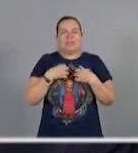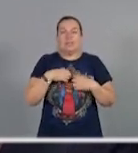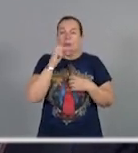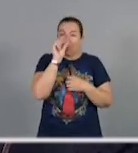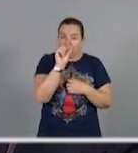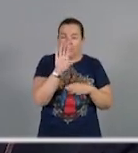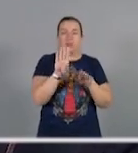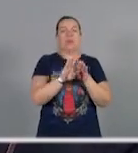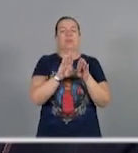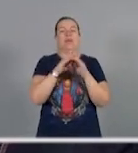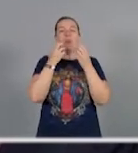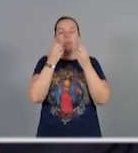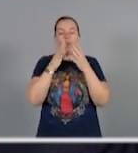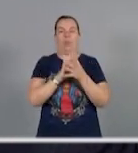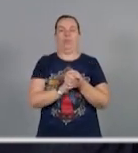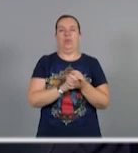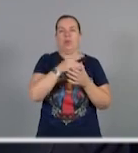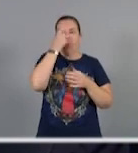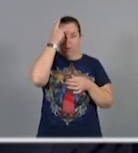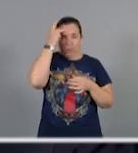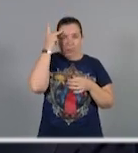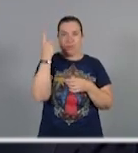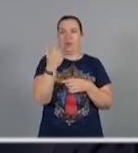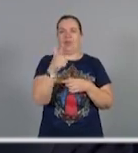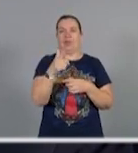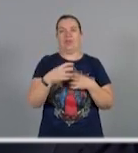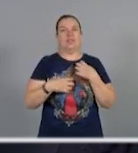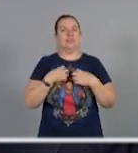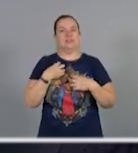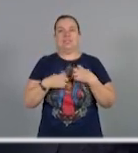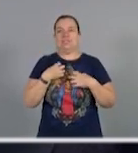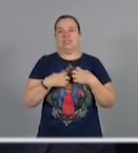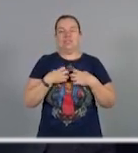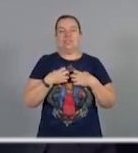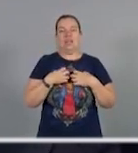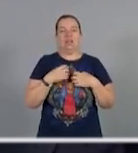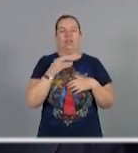demais. Uma pessoa que não tem nada de ansiedade é um borocochô.